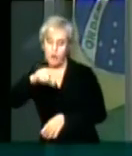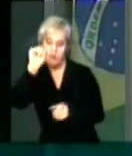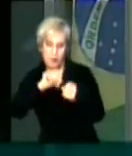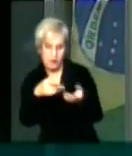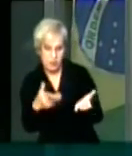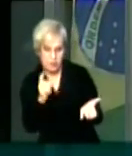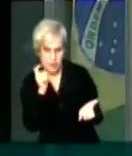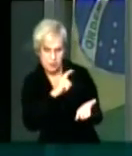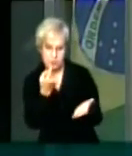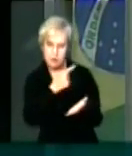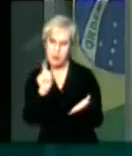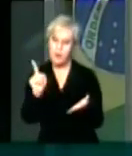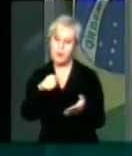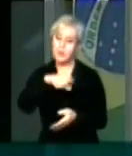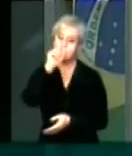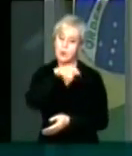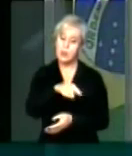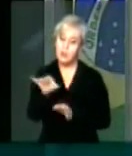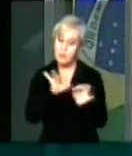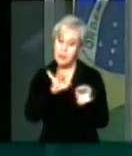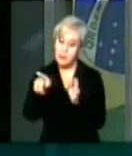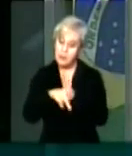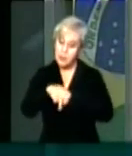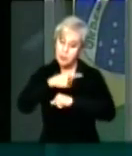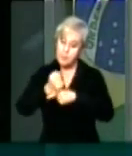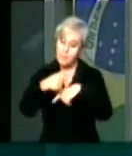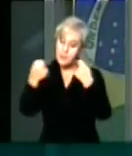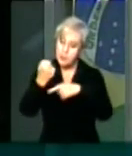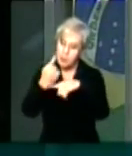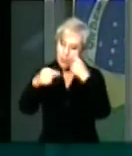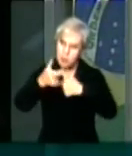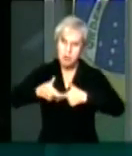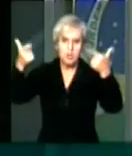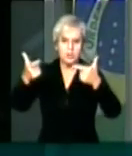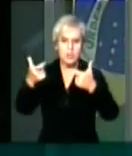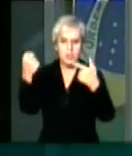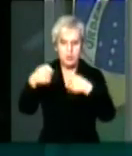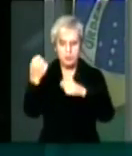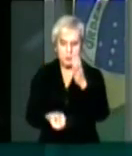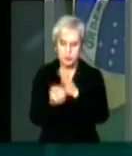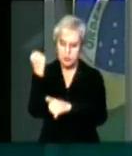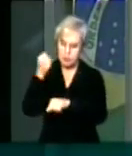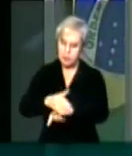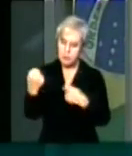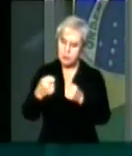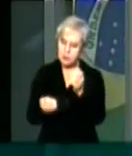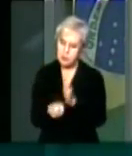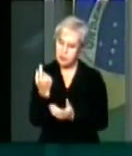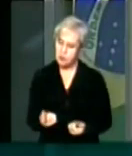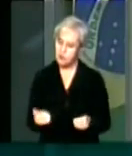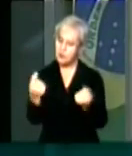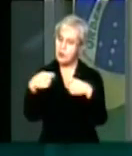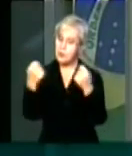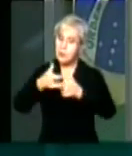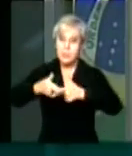eleita para planejar um país que precisa crescer, que precisa gerar emprego, que precisa gerar renda, que